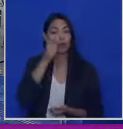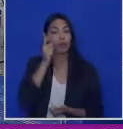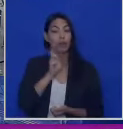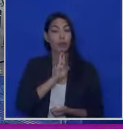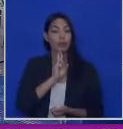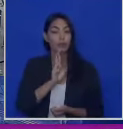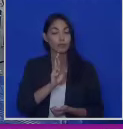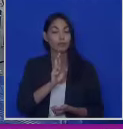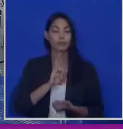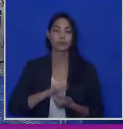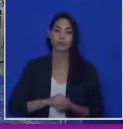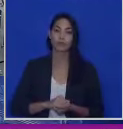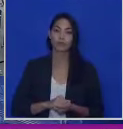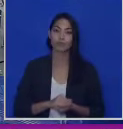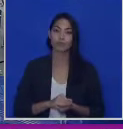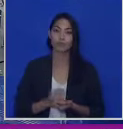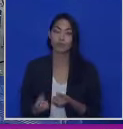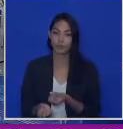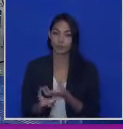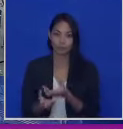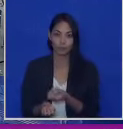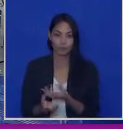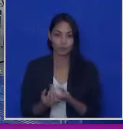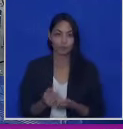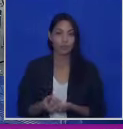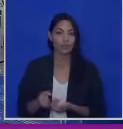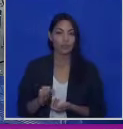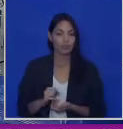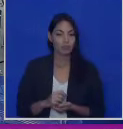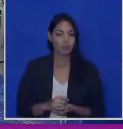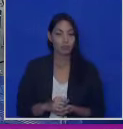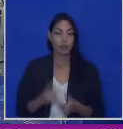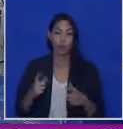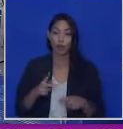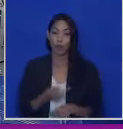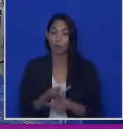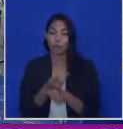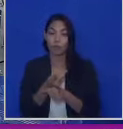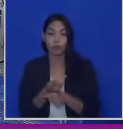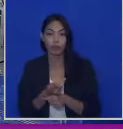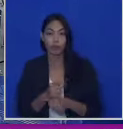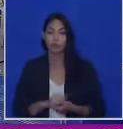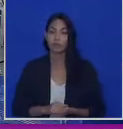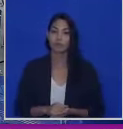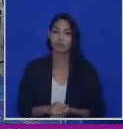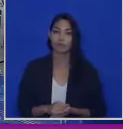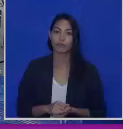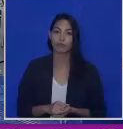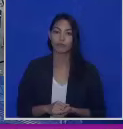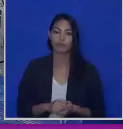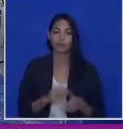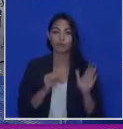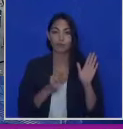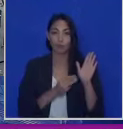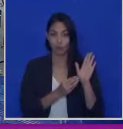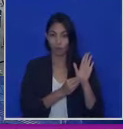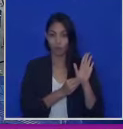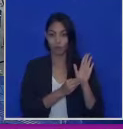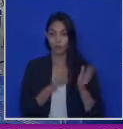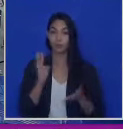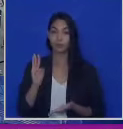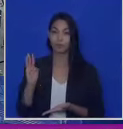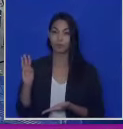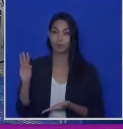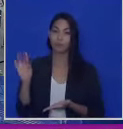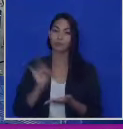conferir todos os detalhes deste sorteio, se tivemos apostas vencedoras e de onde foram as apostas vencedoras, direto no site oficial